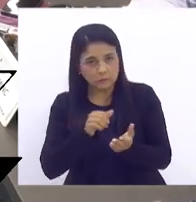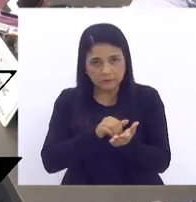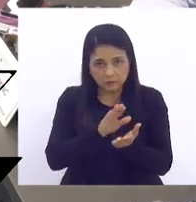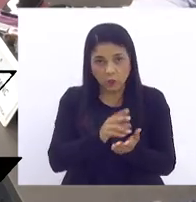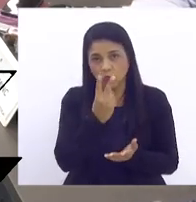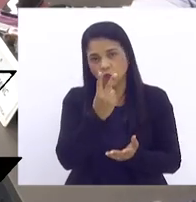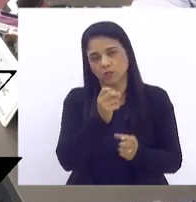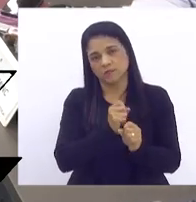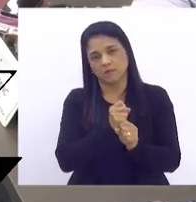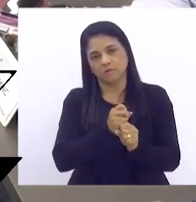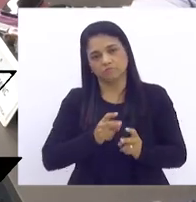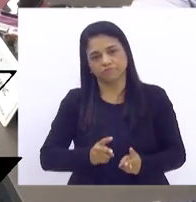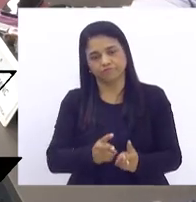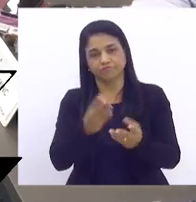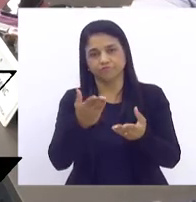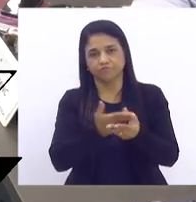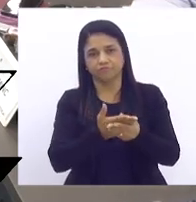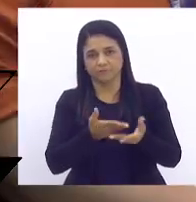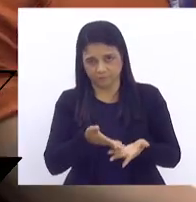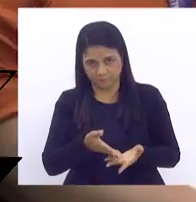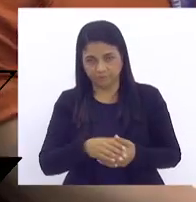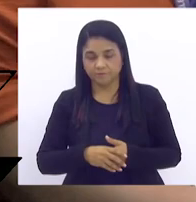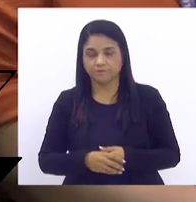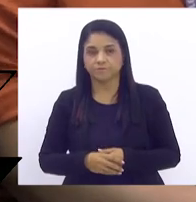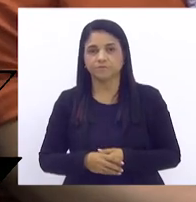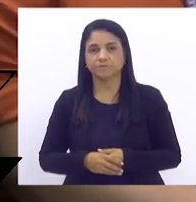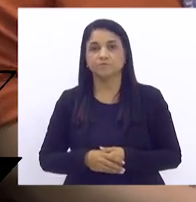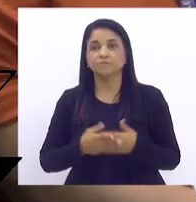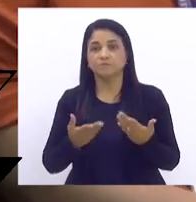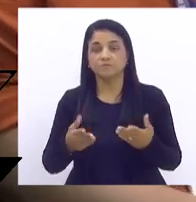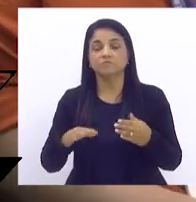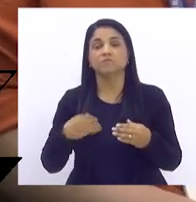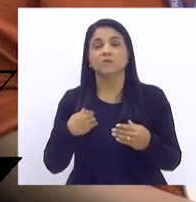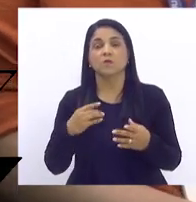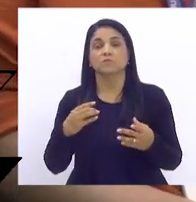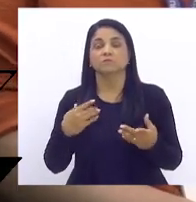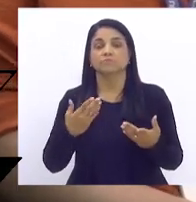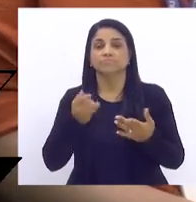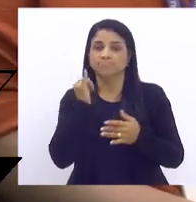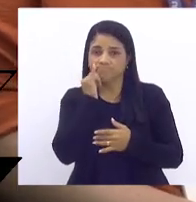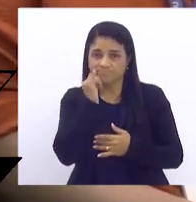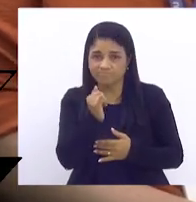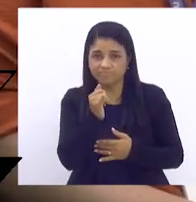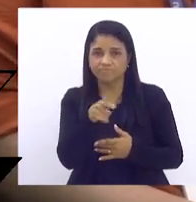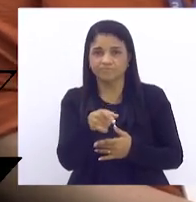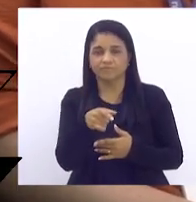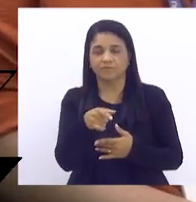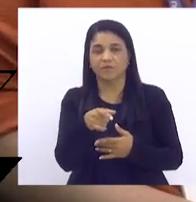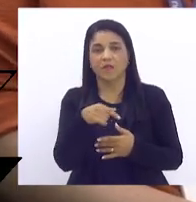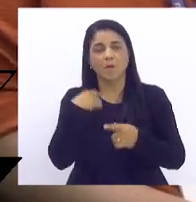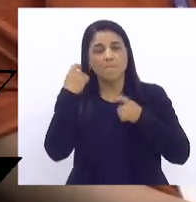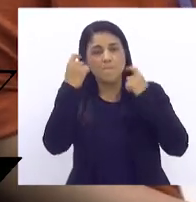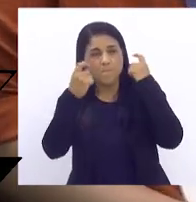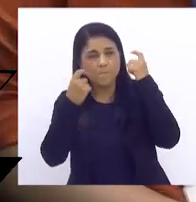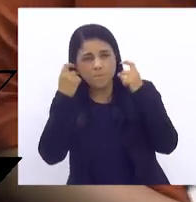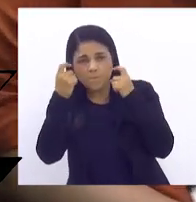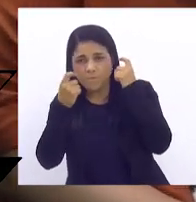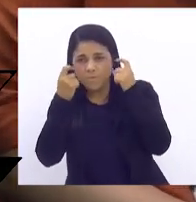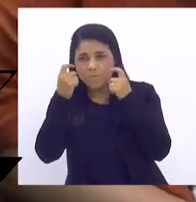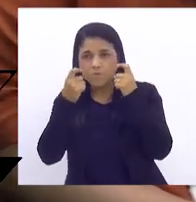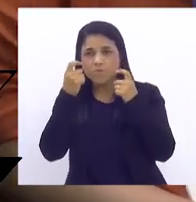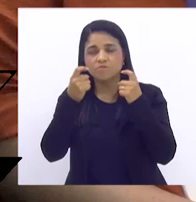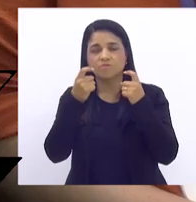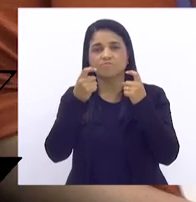fechar o raciocínio, porque mesmo assim eu acho que ainda se encaixa, né, é que a preocupação é que isso